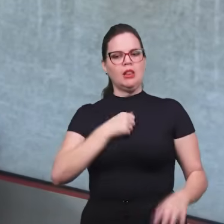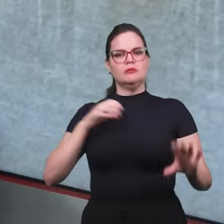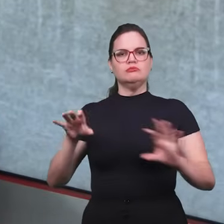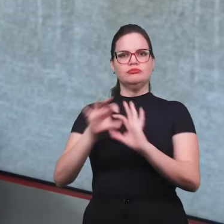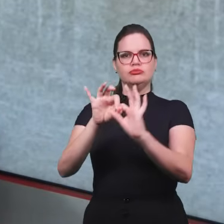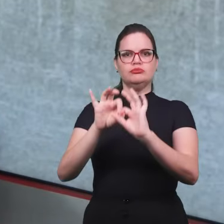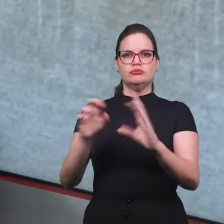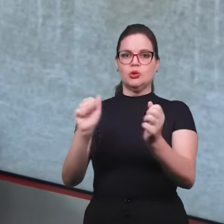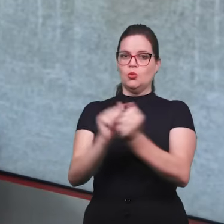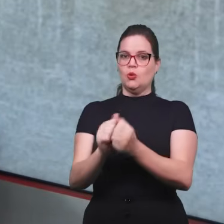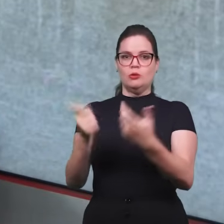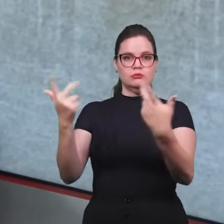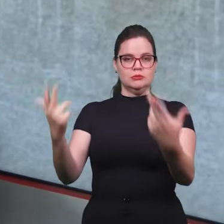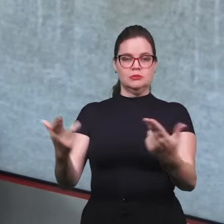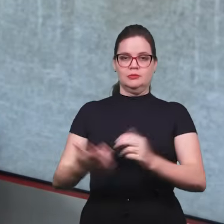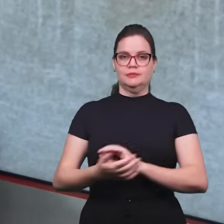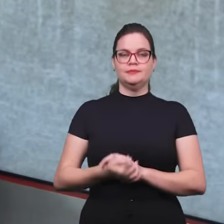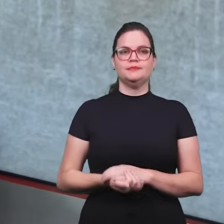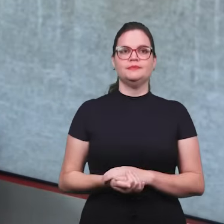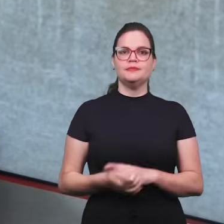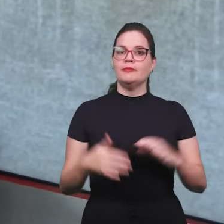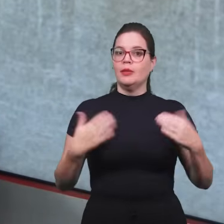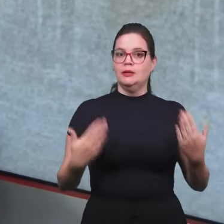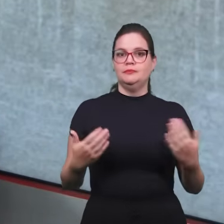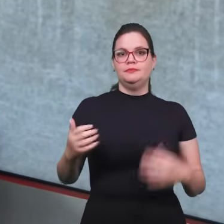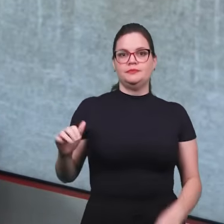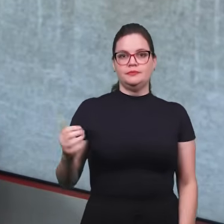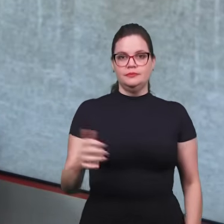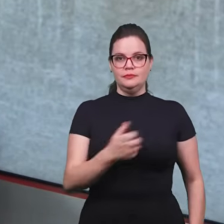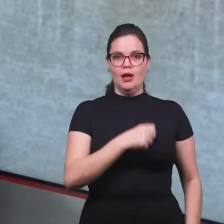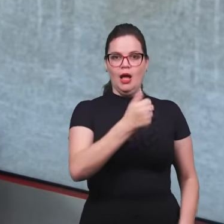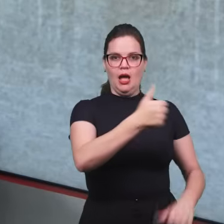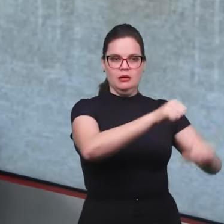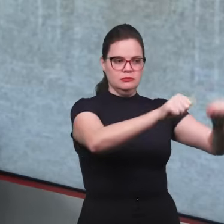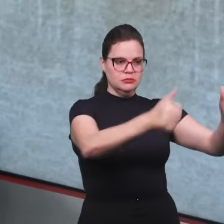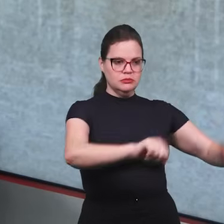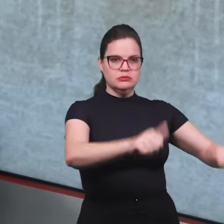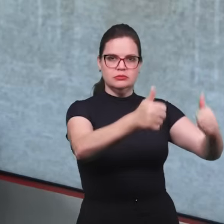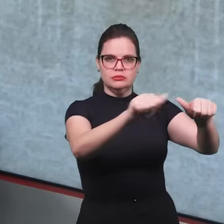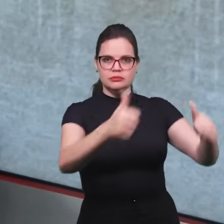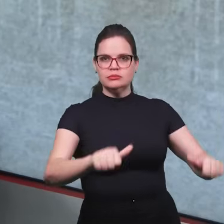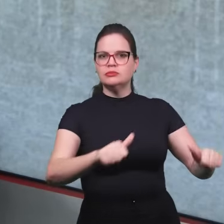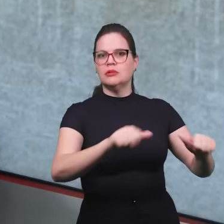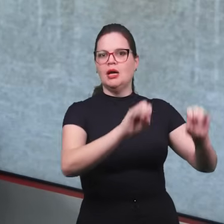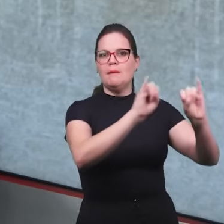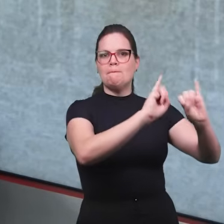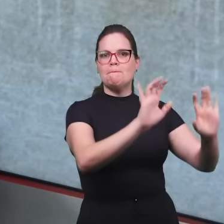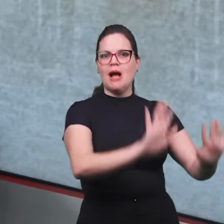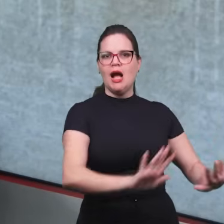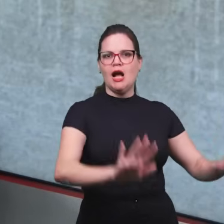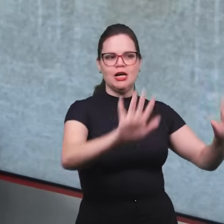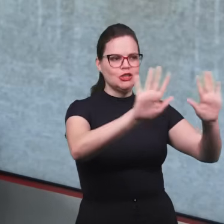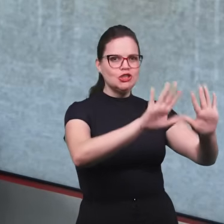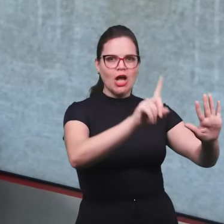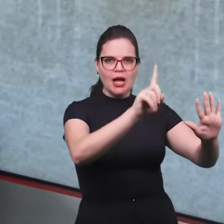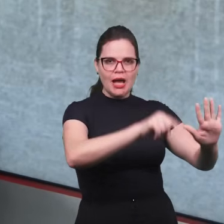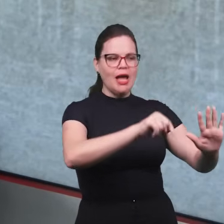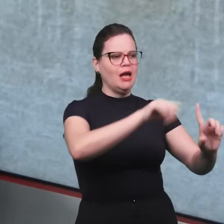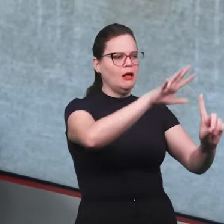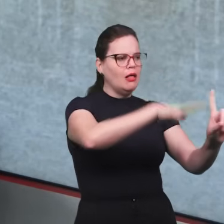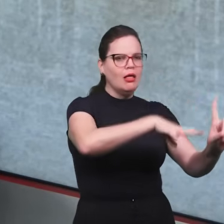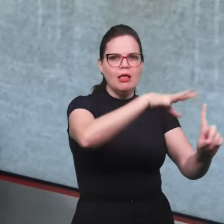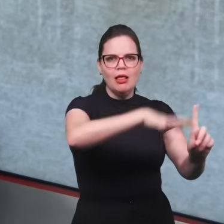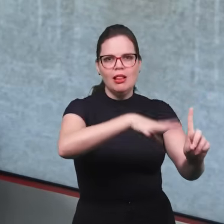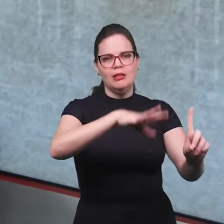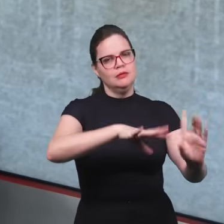Então, a adoração, portanto, não está ligada a objetos, imagens ou mediações